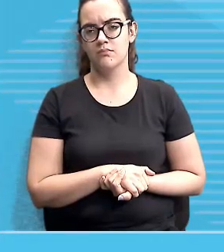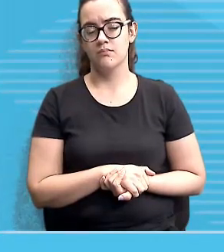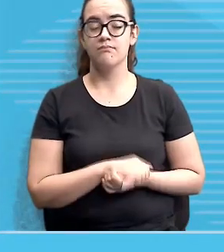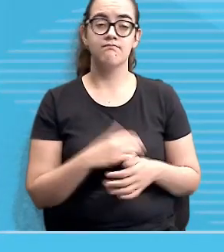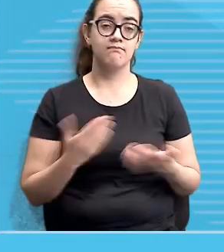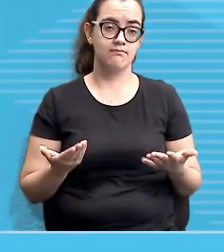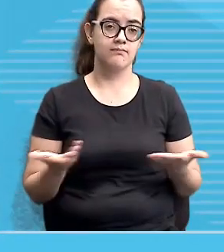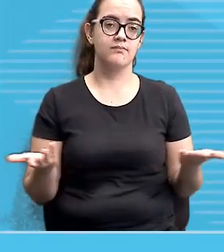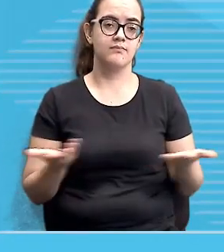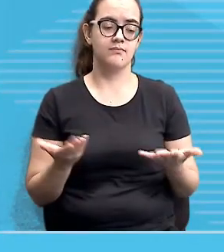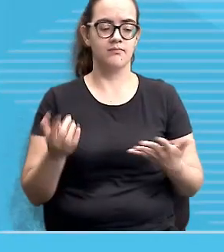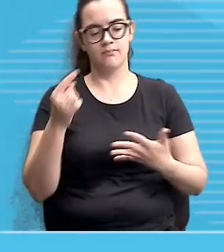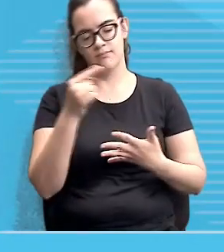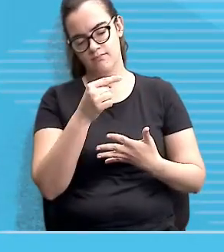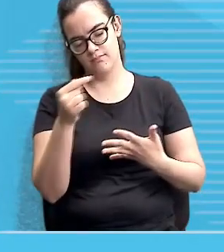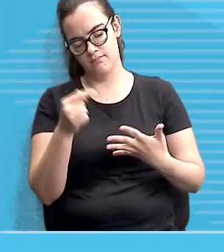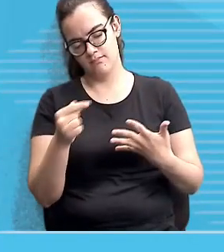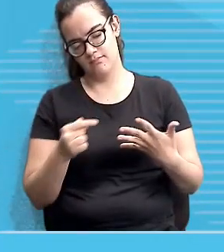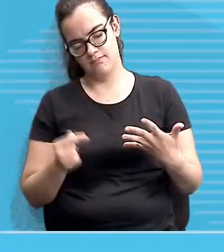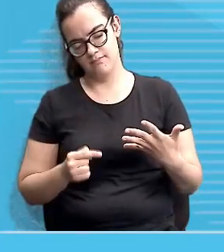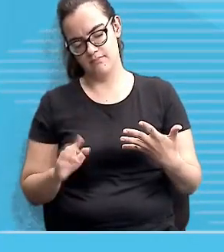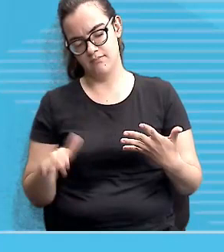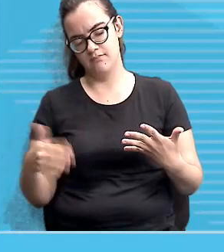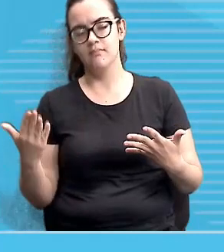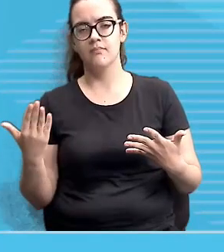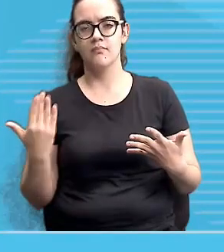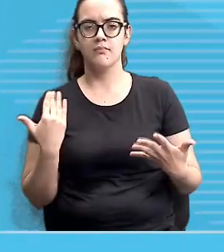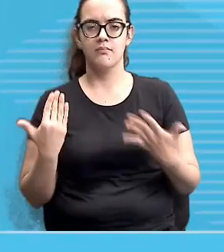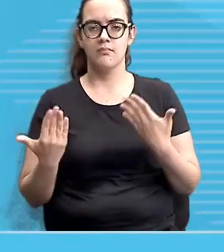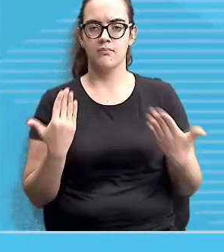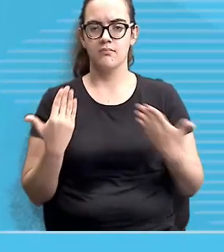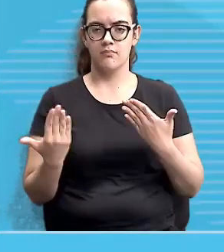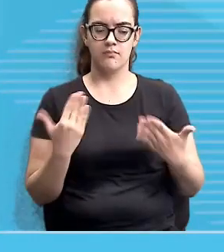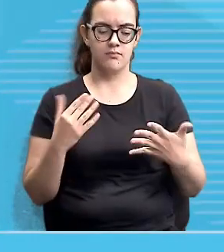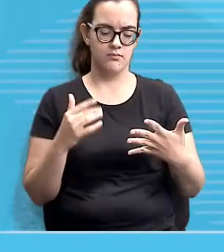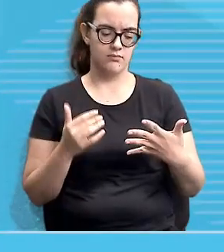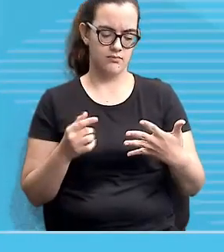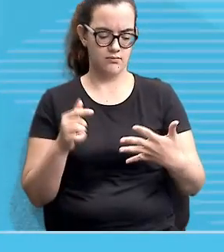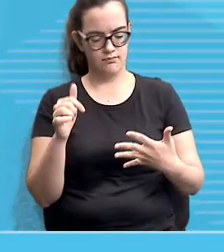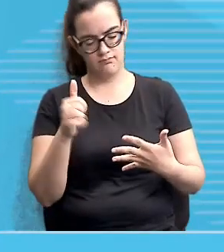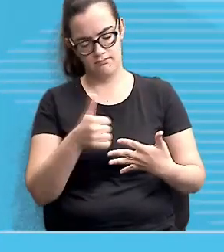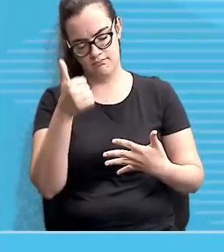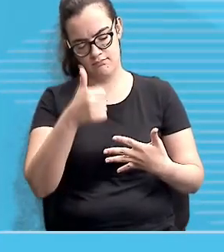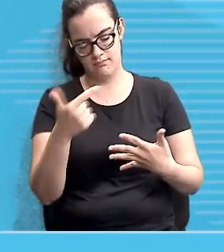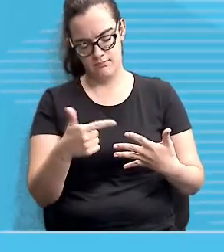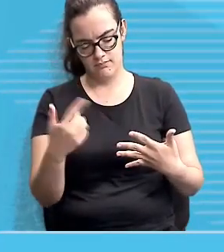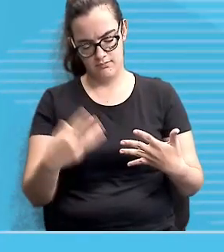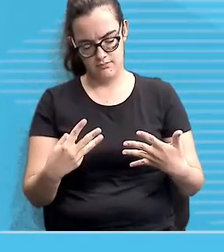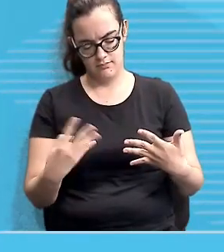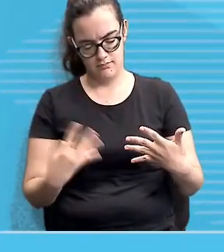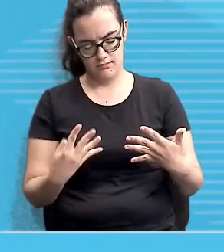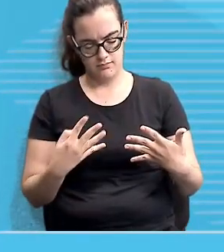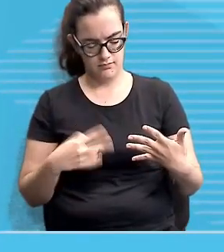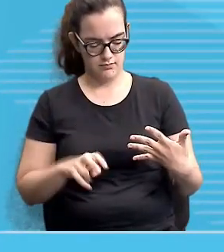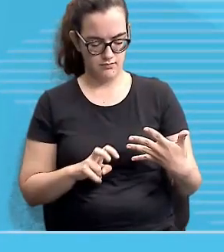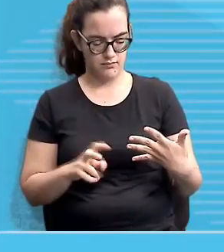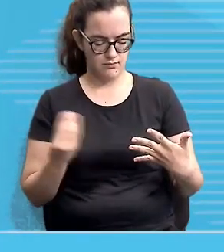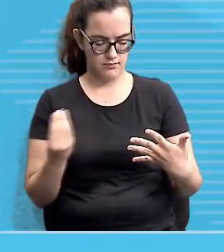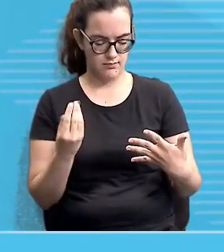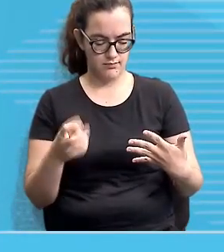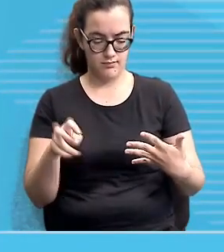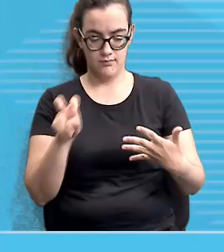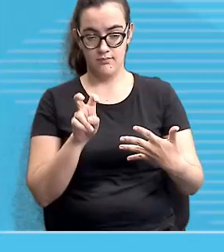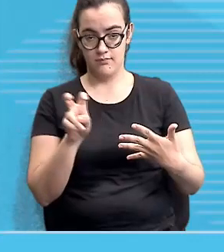é muito bem então se a gente for rank aqui fazer aqui o ranking já